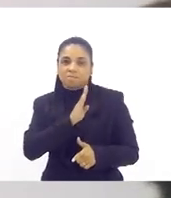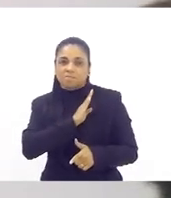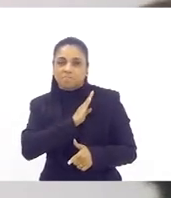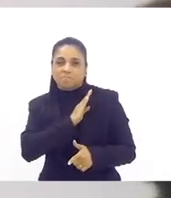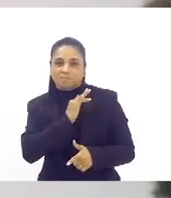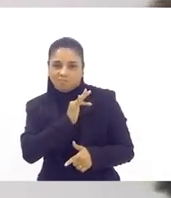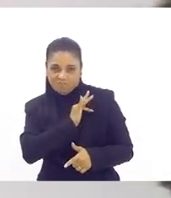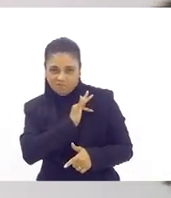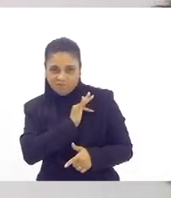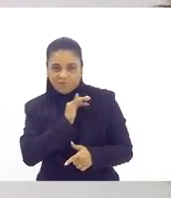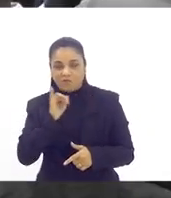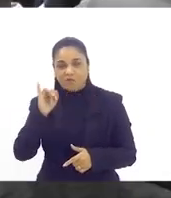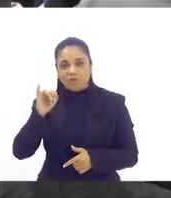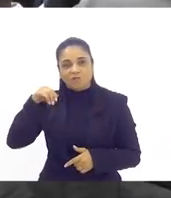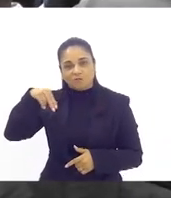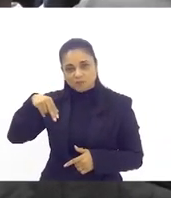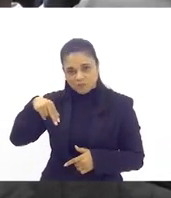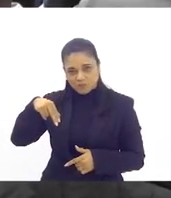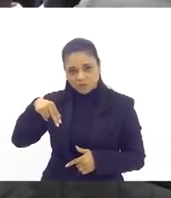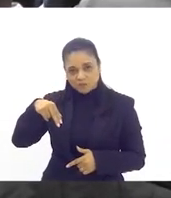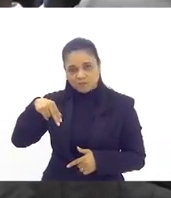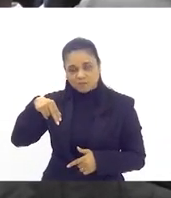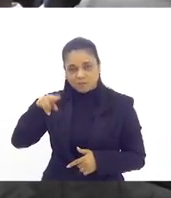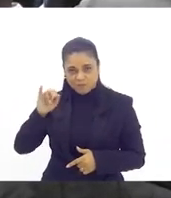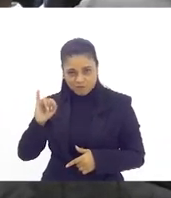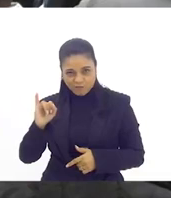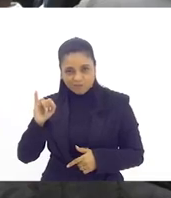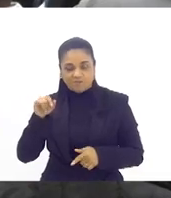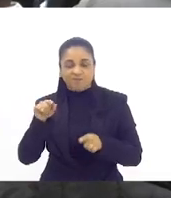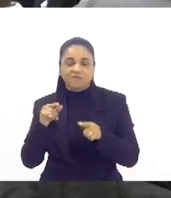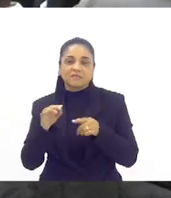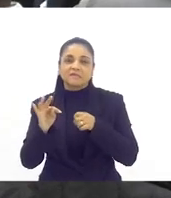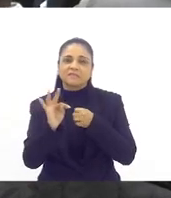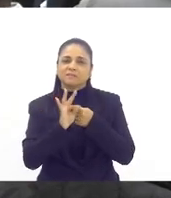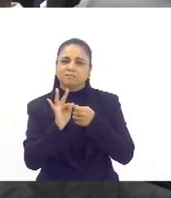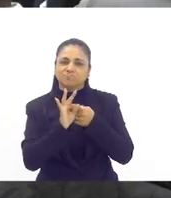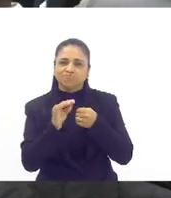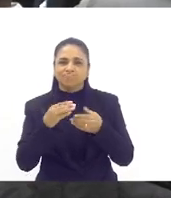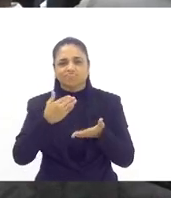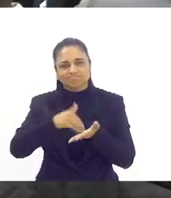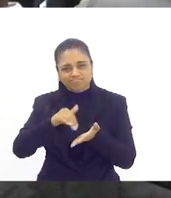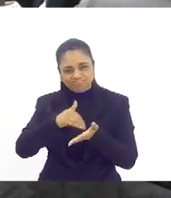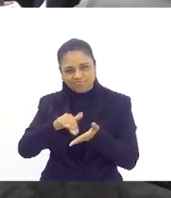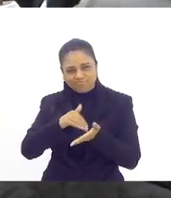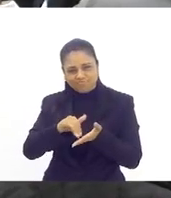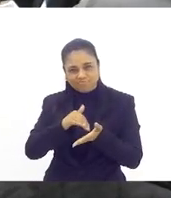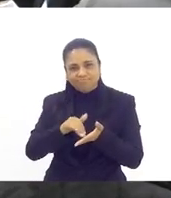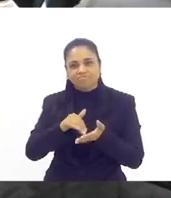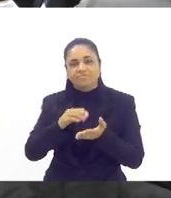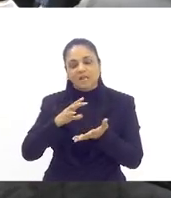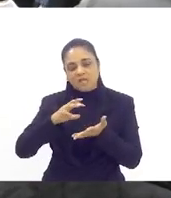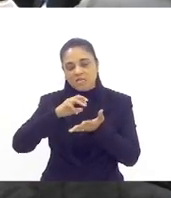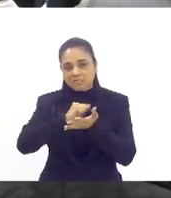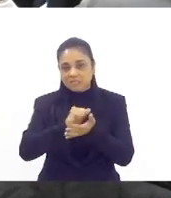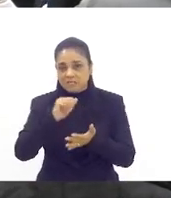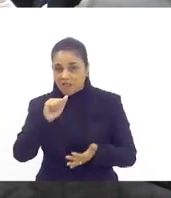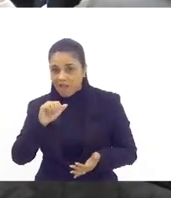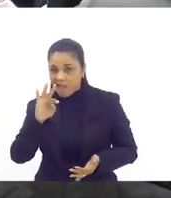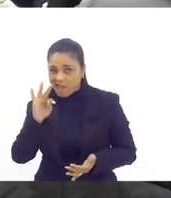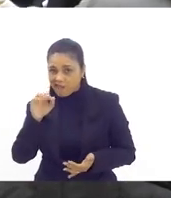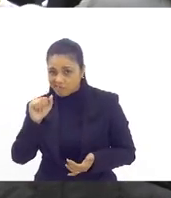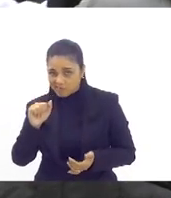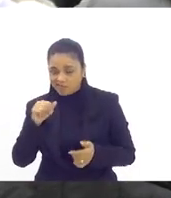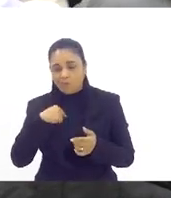lá em Nova Iguaçu estávamos ali com os técnicos da secretaria registrando tudo em alta também